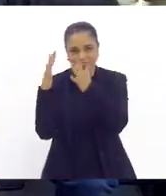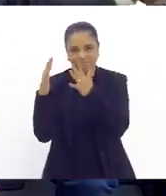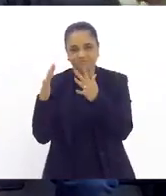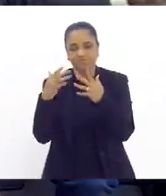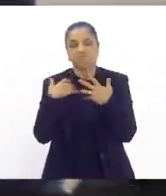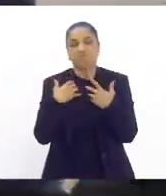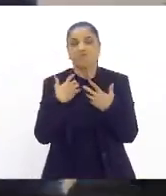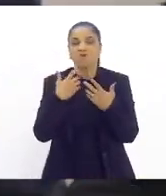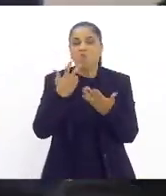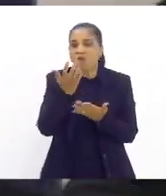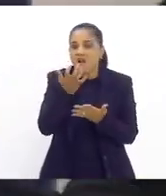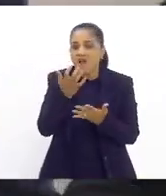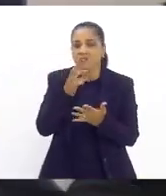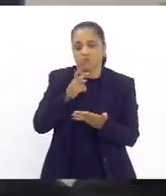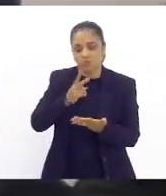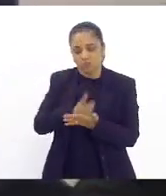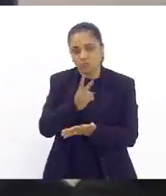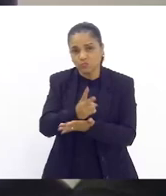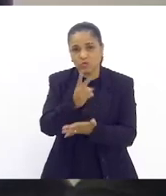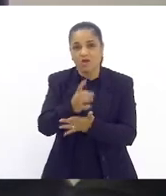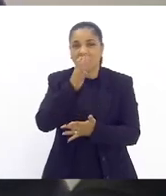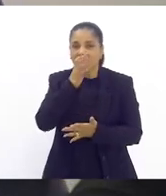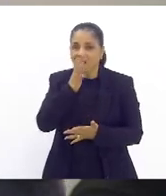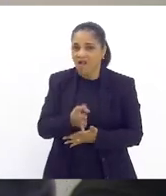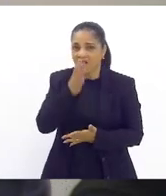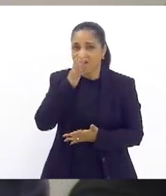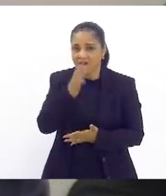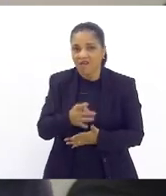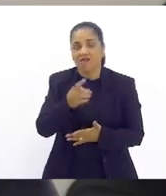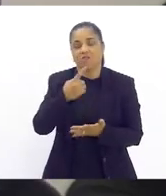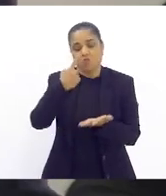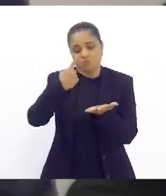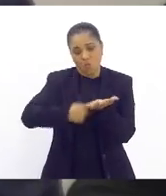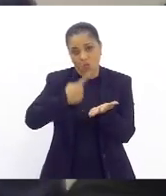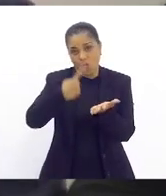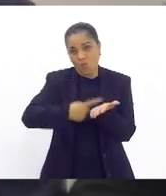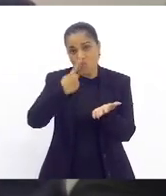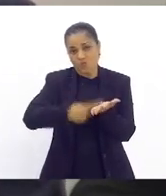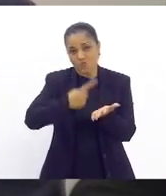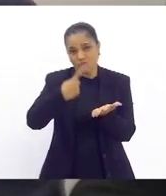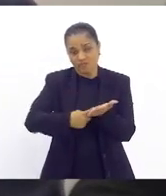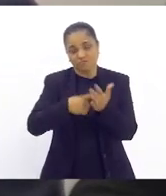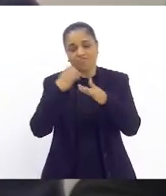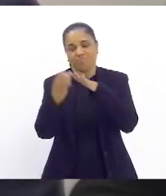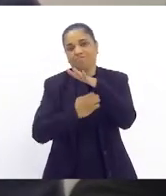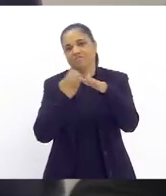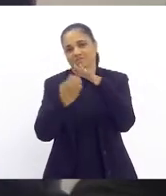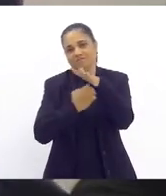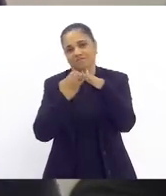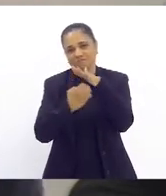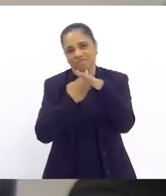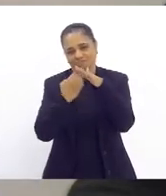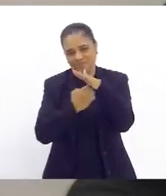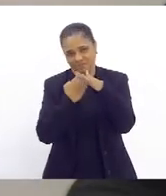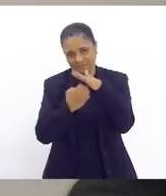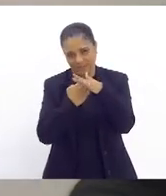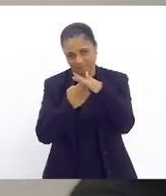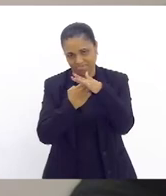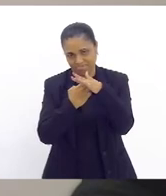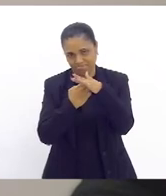e eu quero continuar denunciando o comprometimento da agência reguladora nós não podemos